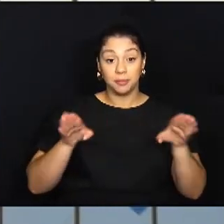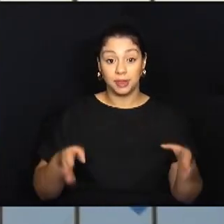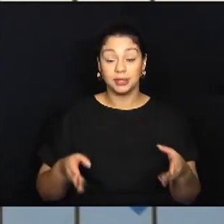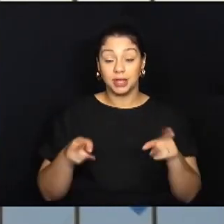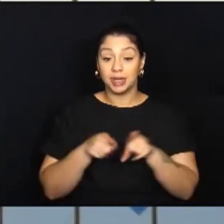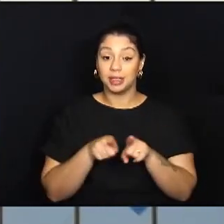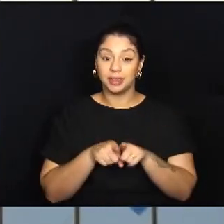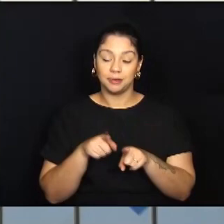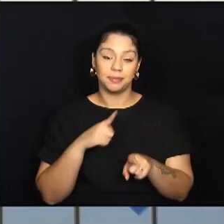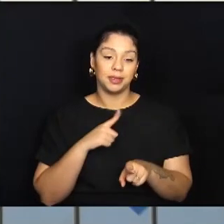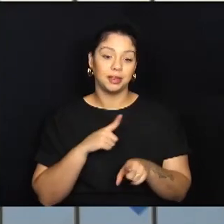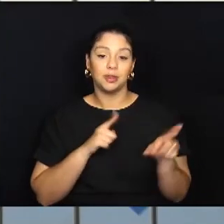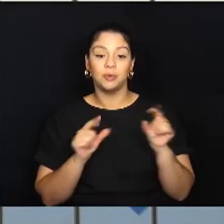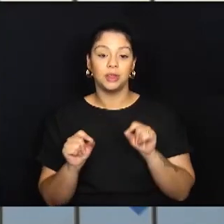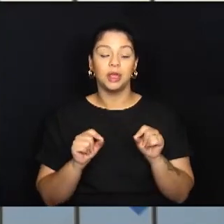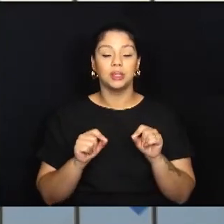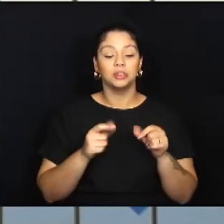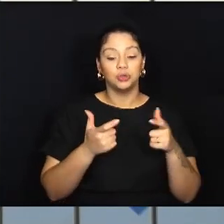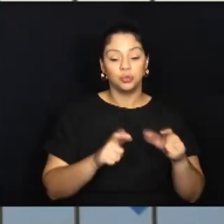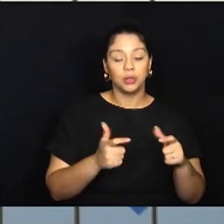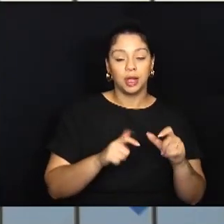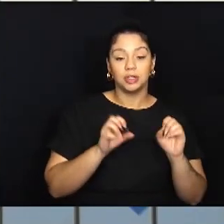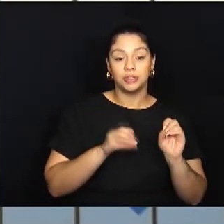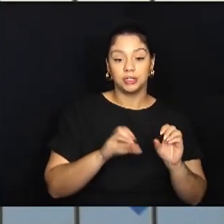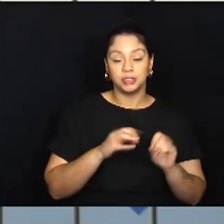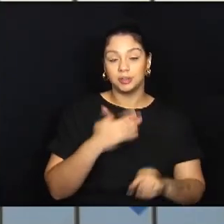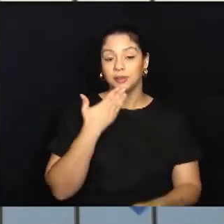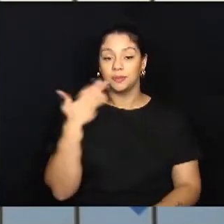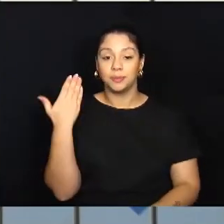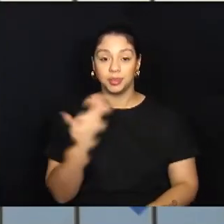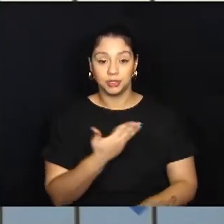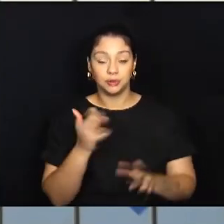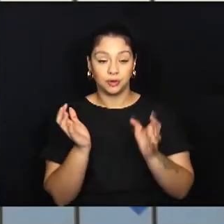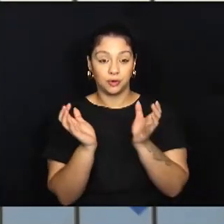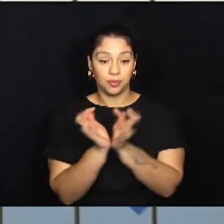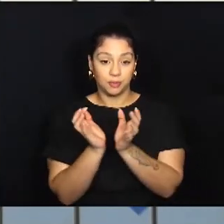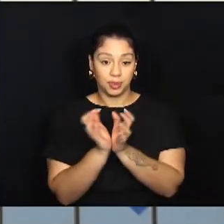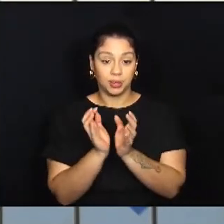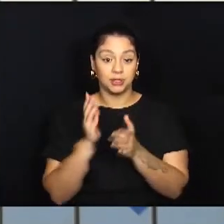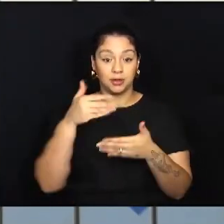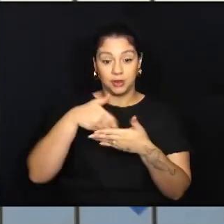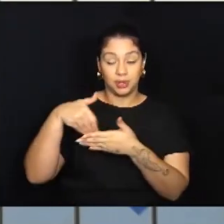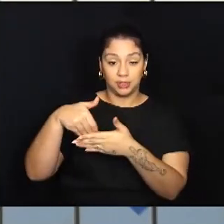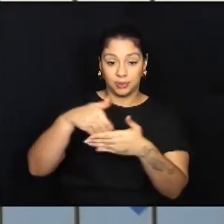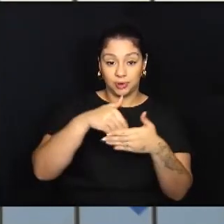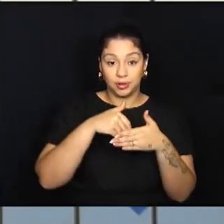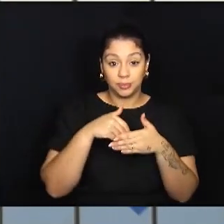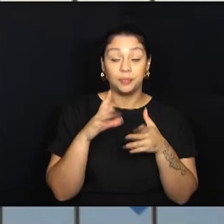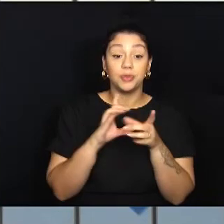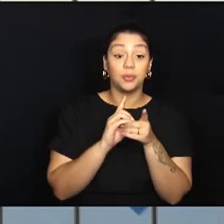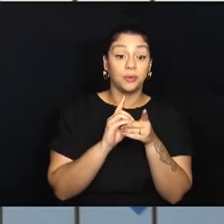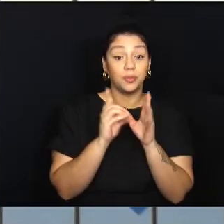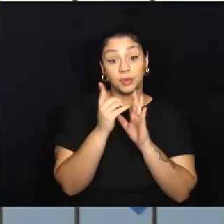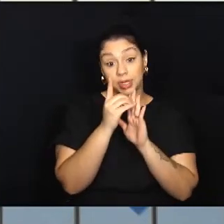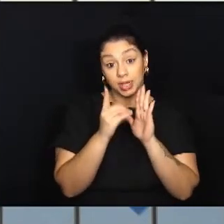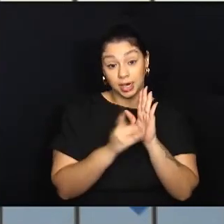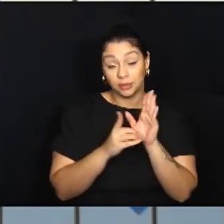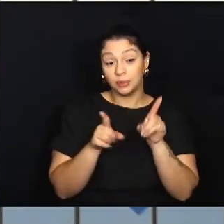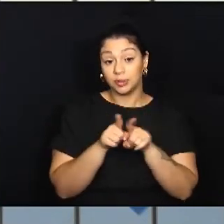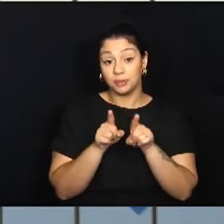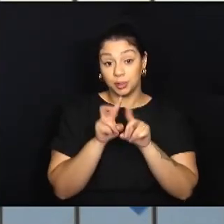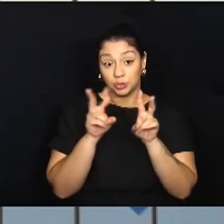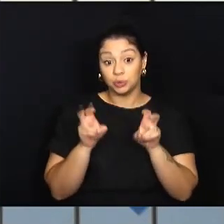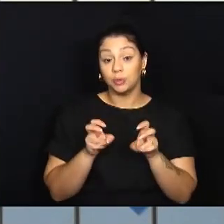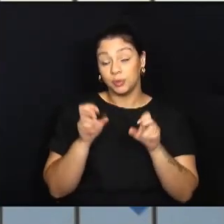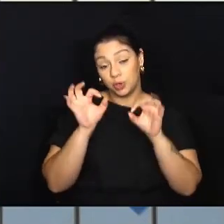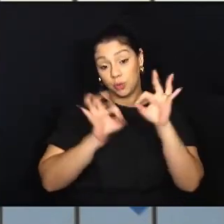de estabelecimentos de ensino requisitados pela Comissão Eleitoral. O decreto também fala, inclusive, da